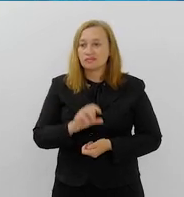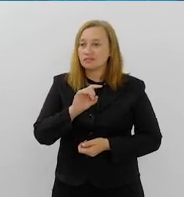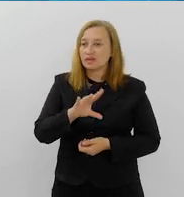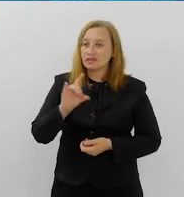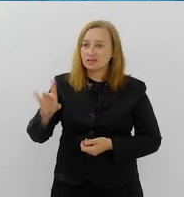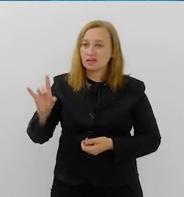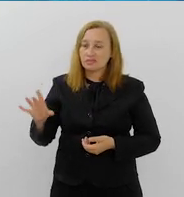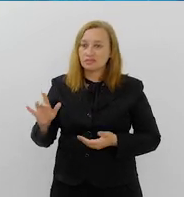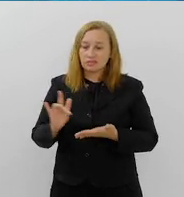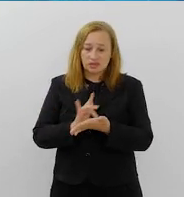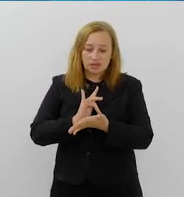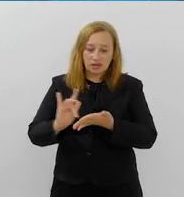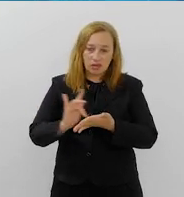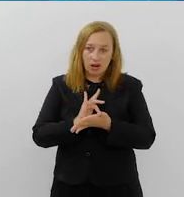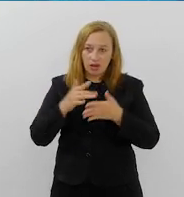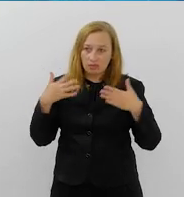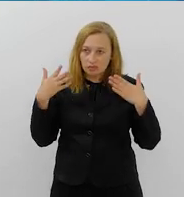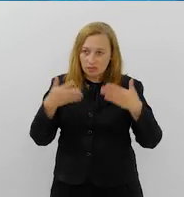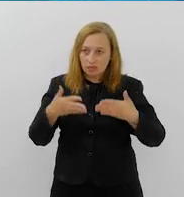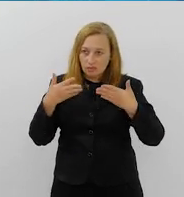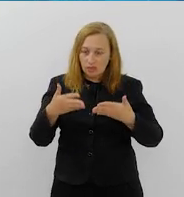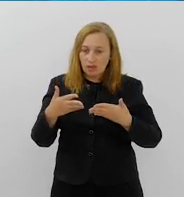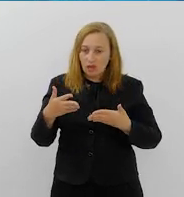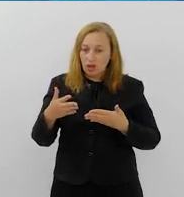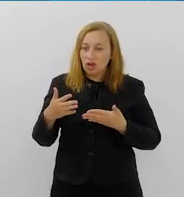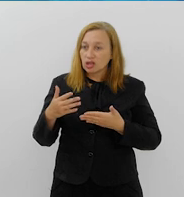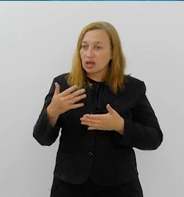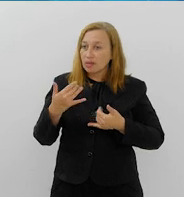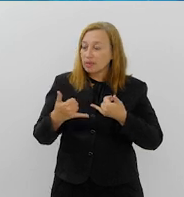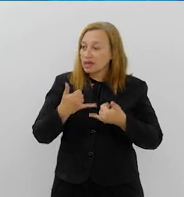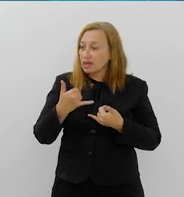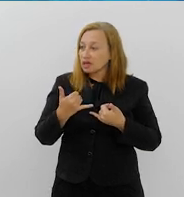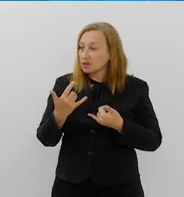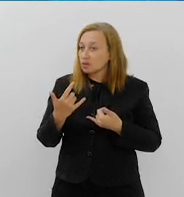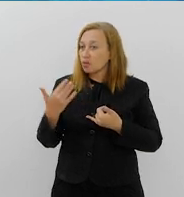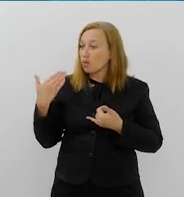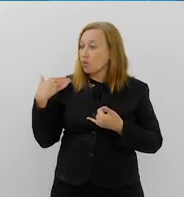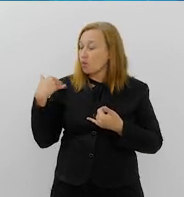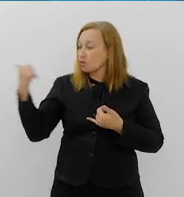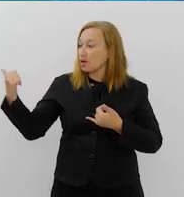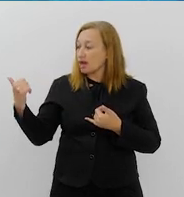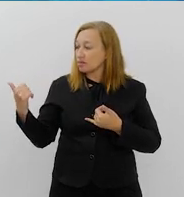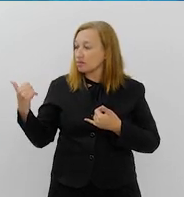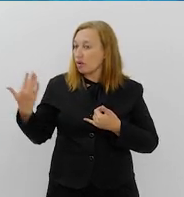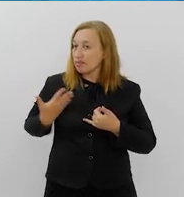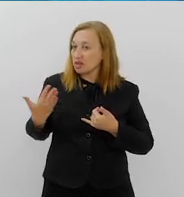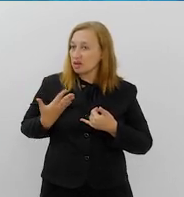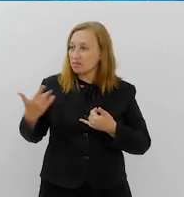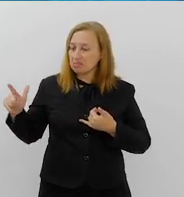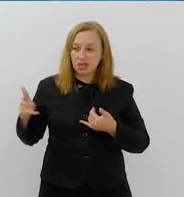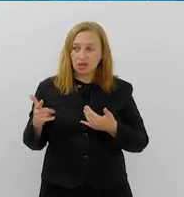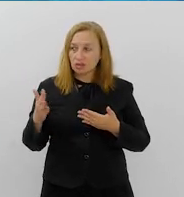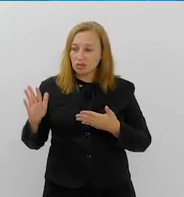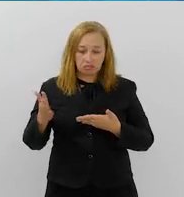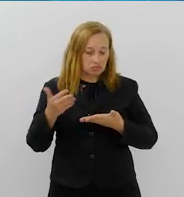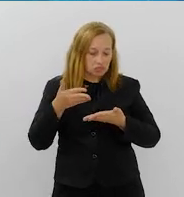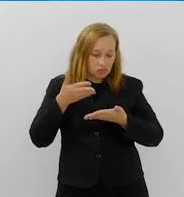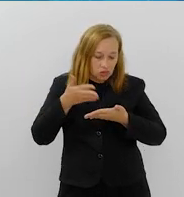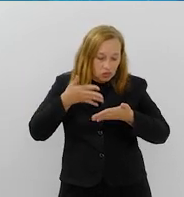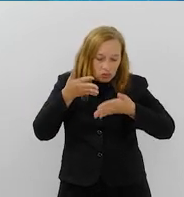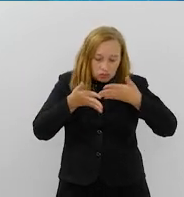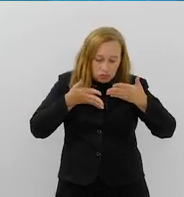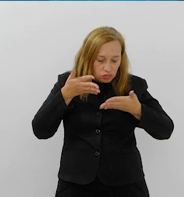um ali na sua rede e muitas vezes vai cada um jogar com o colega que está ali do lado, mas eu não estou olhando meu colega,